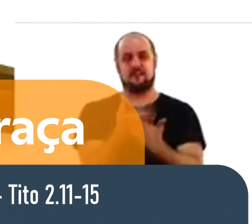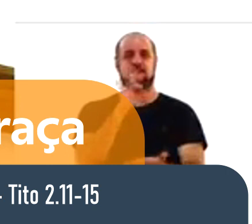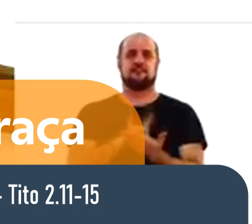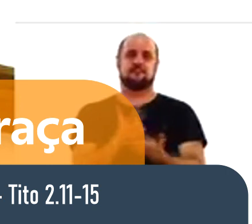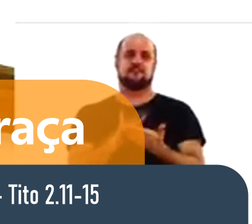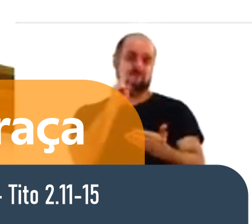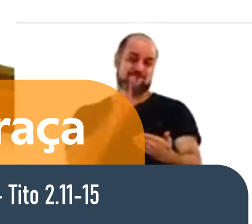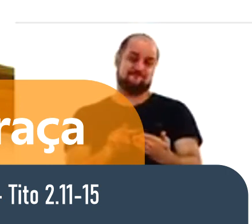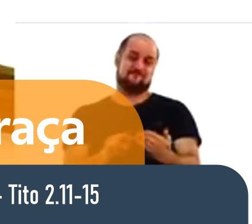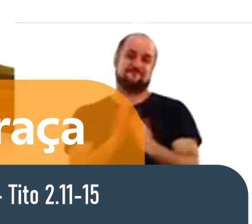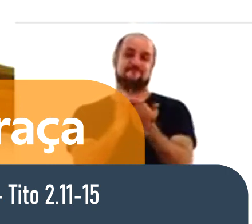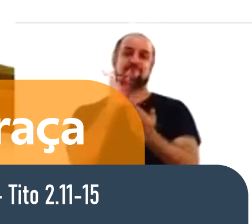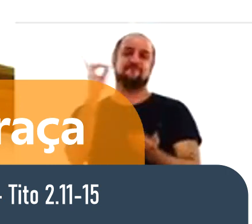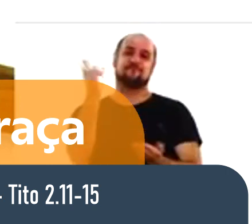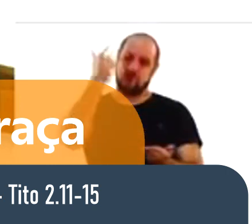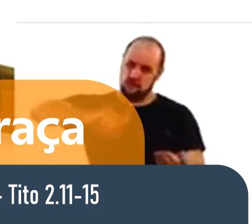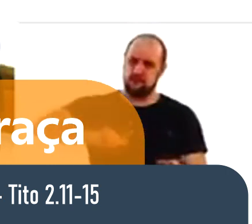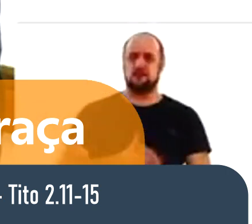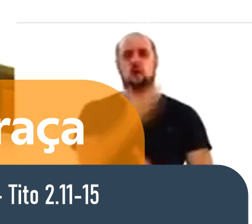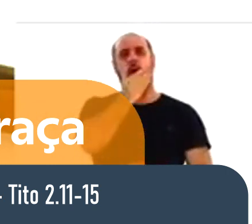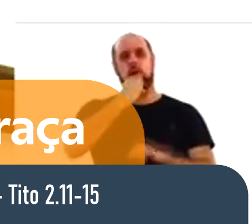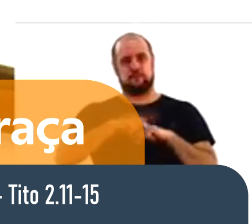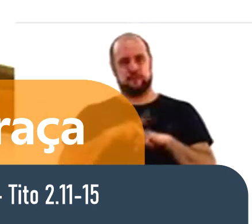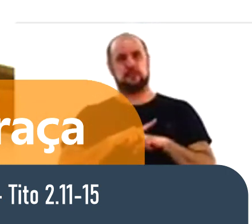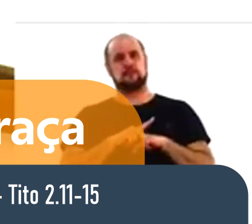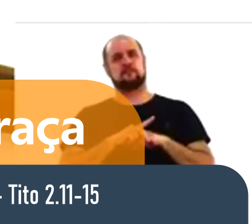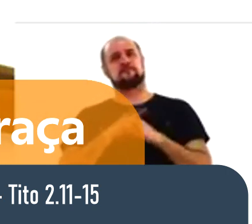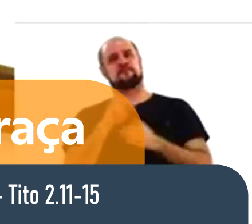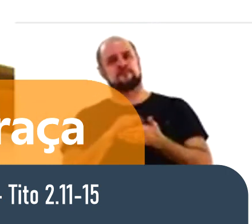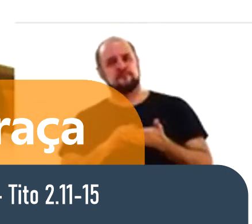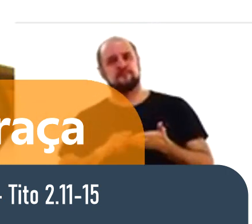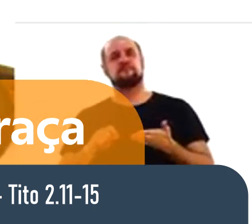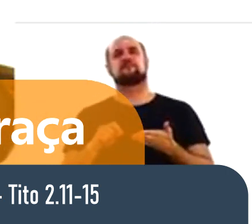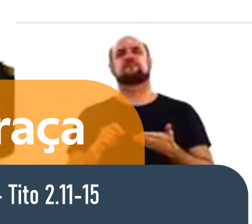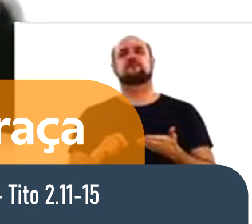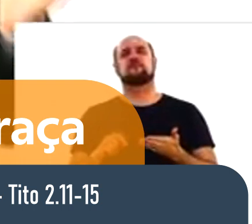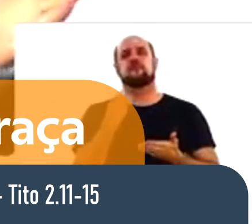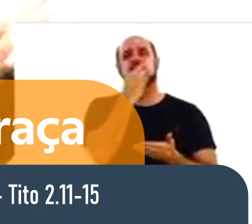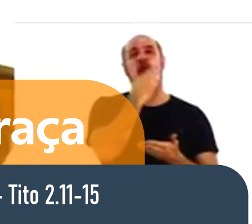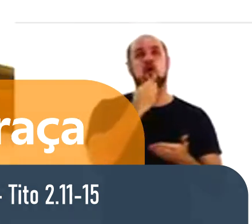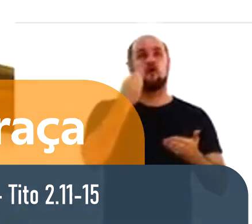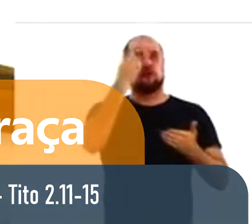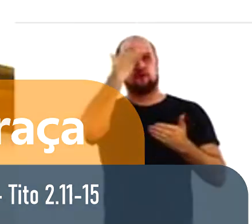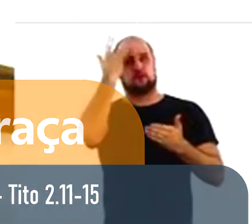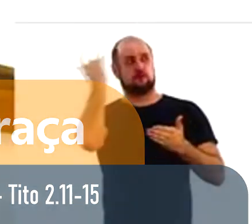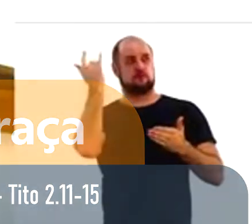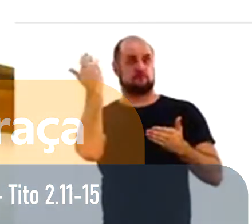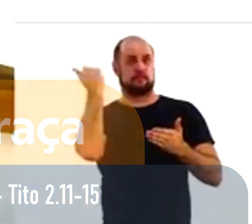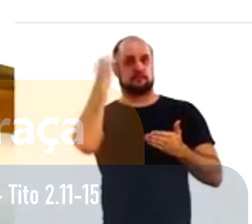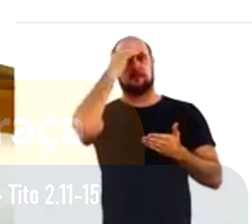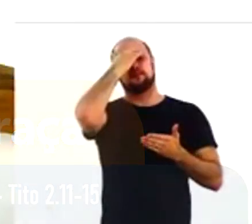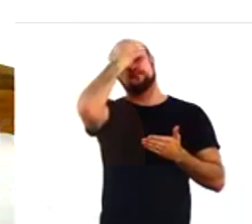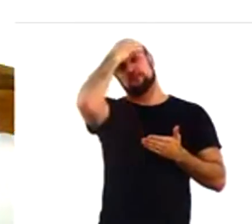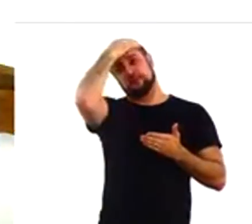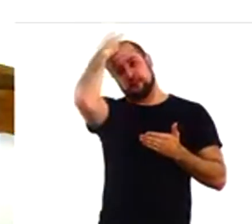uma comparação de texto. Novamente o apóstolo Pedro, quando escreve aos dispersos daquela época, ele